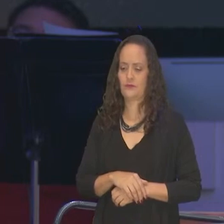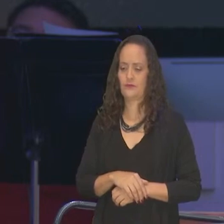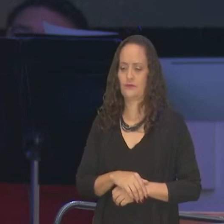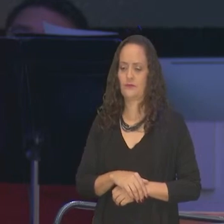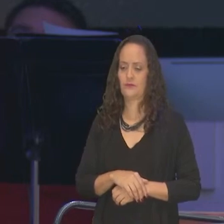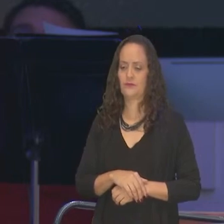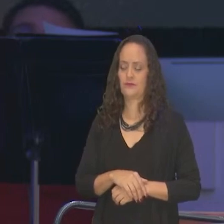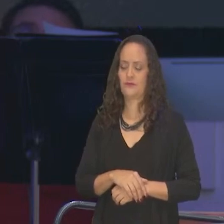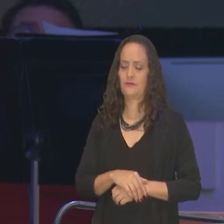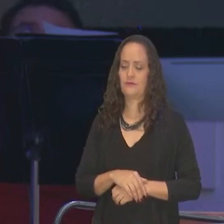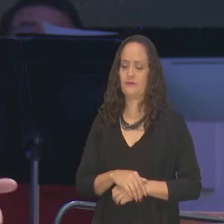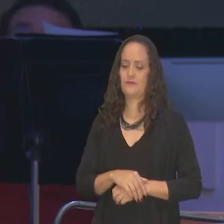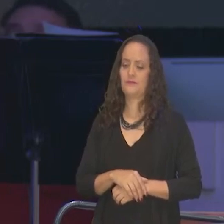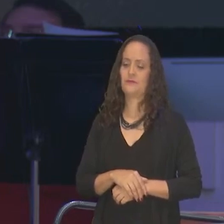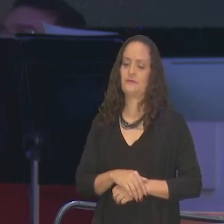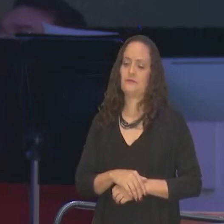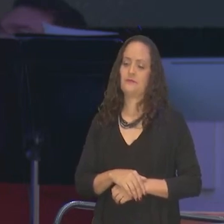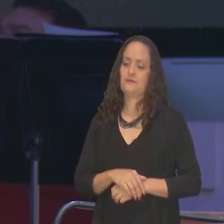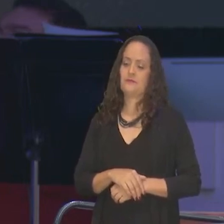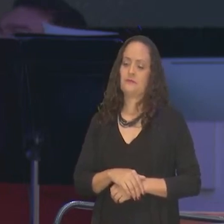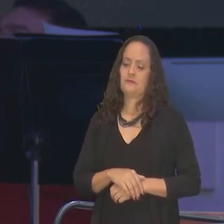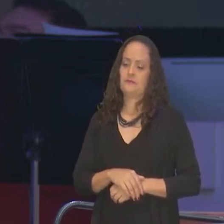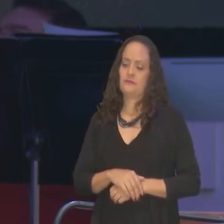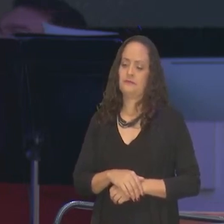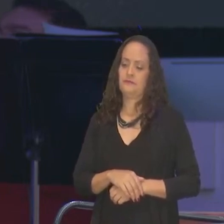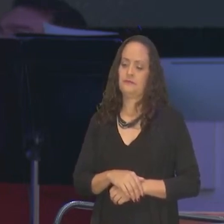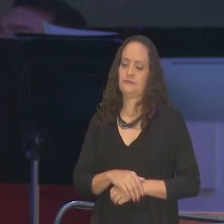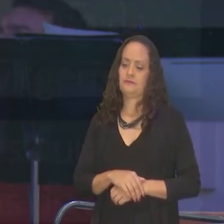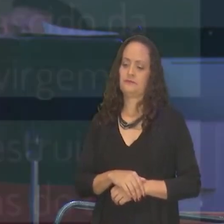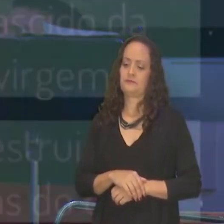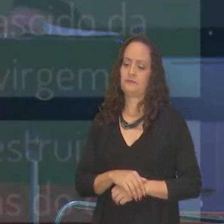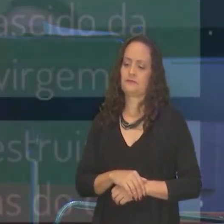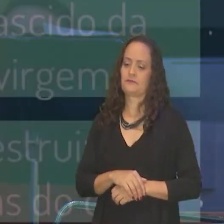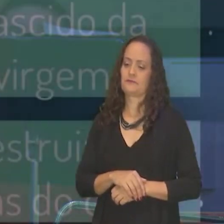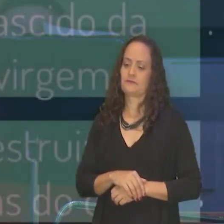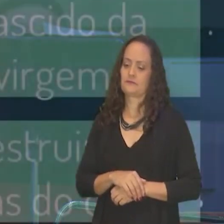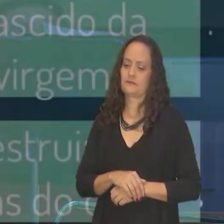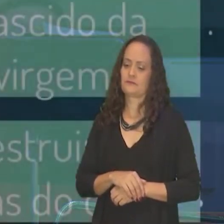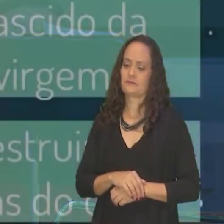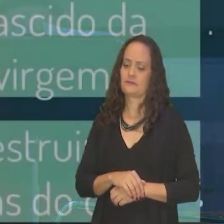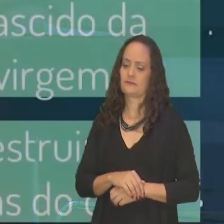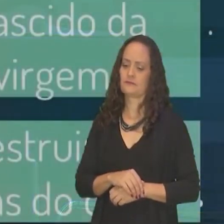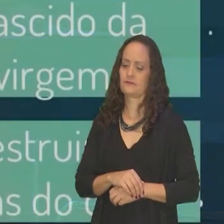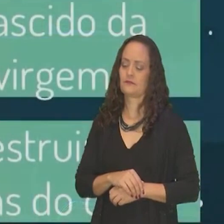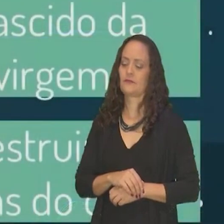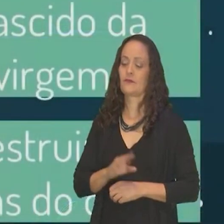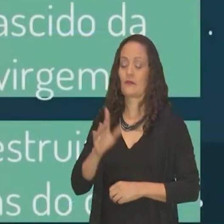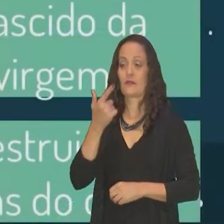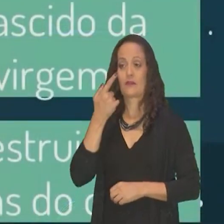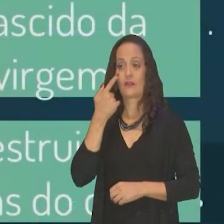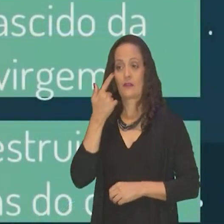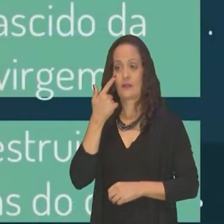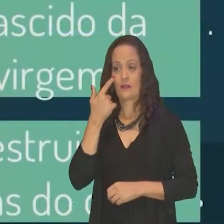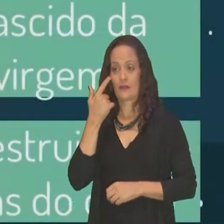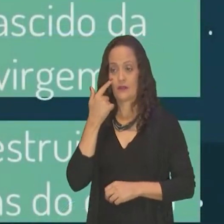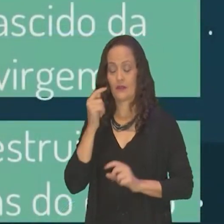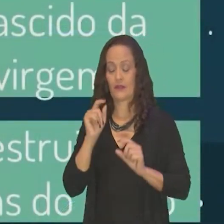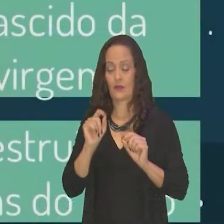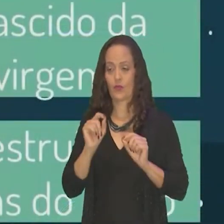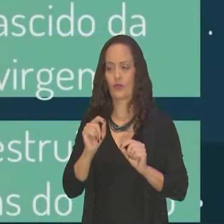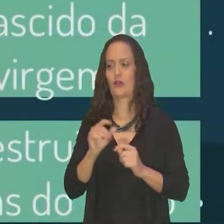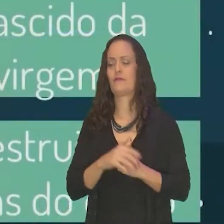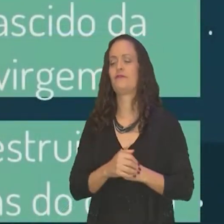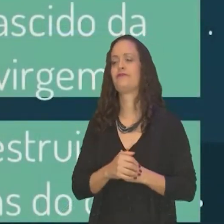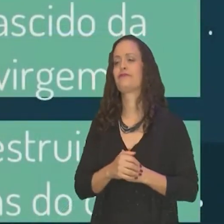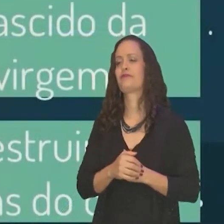perceber. Capítulo 1 de Mateus, você vai perceber, irmãos, a